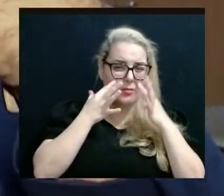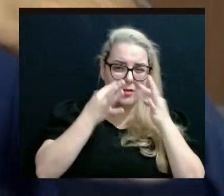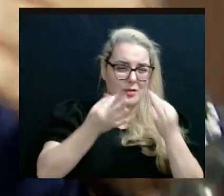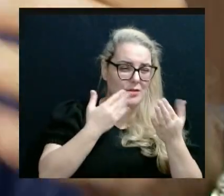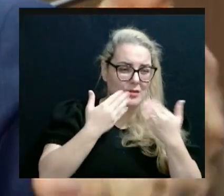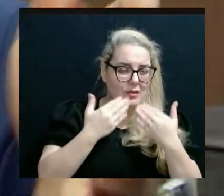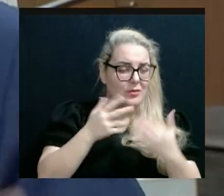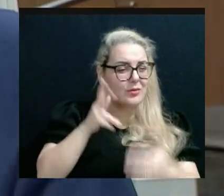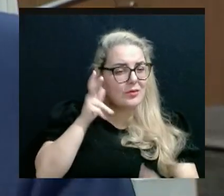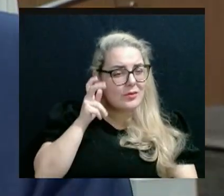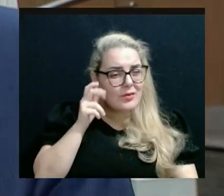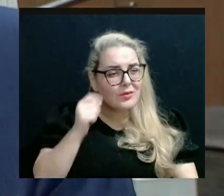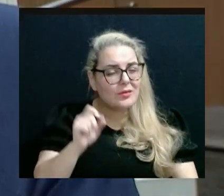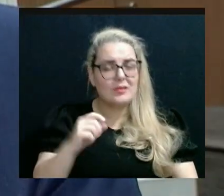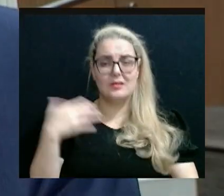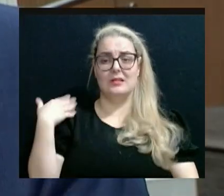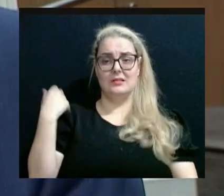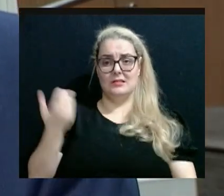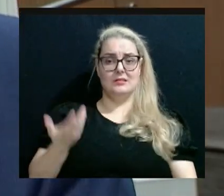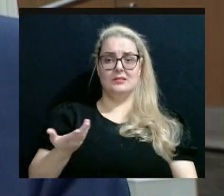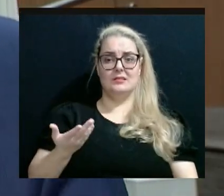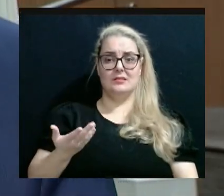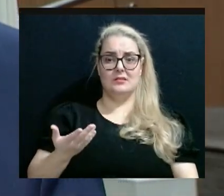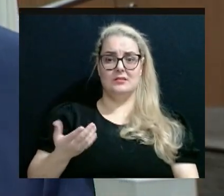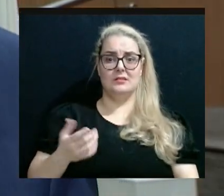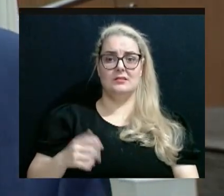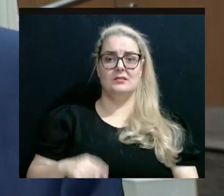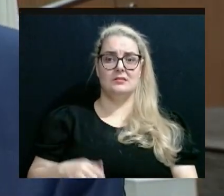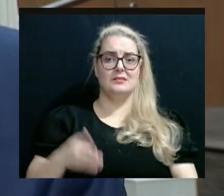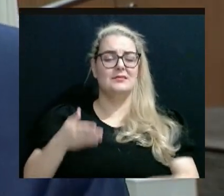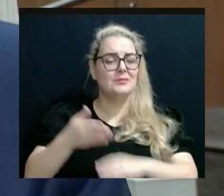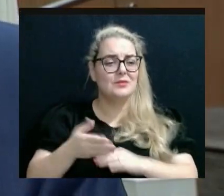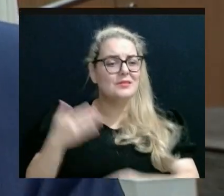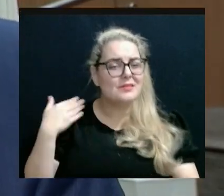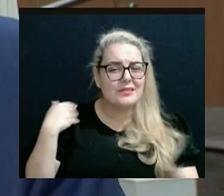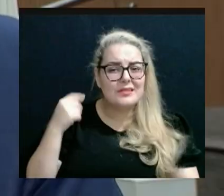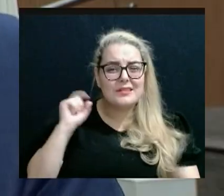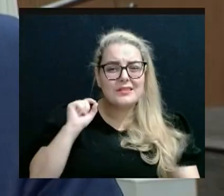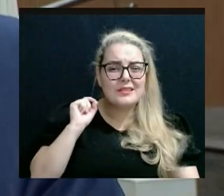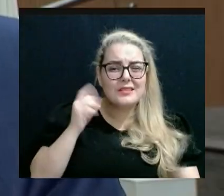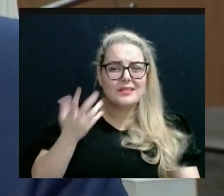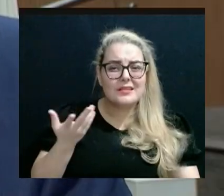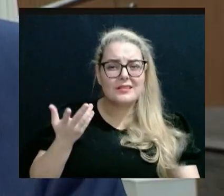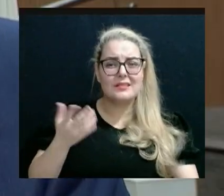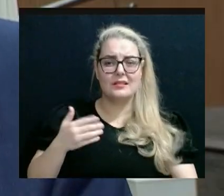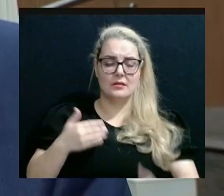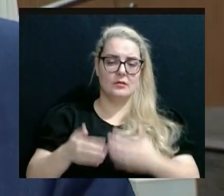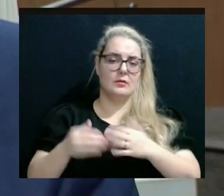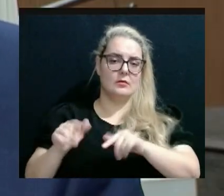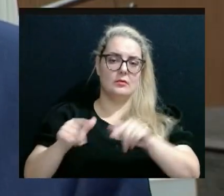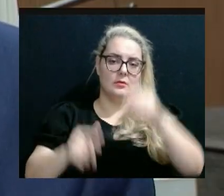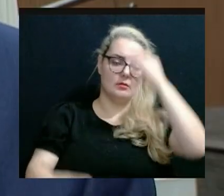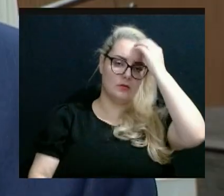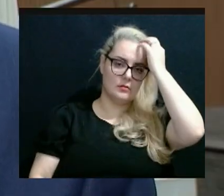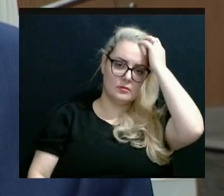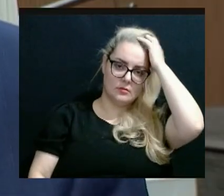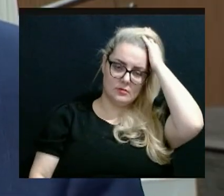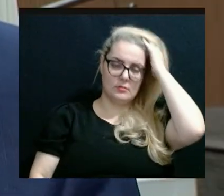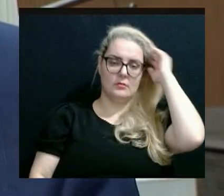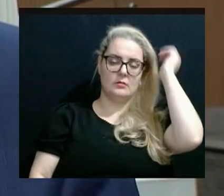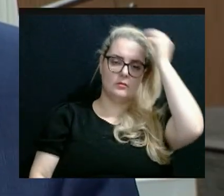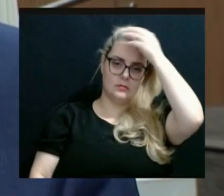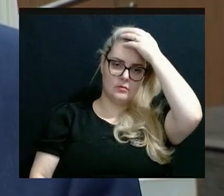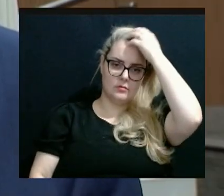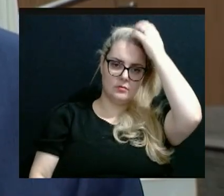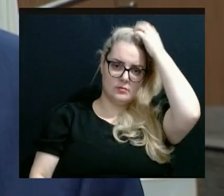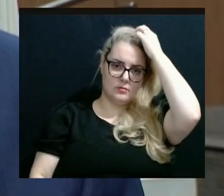querem chamar a gente às vezes, né, tá na entrada ali, seja do posto de saúde, onde for, e tá aquele barulho ali acaba